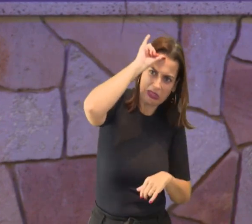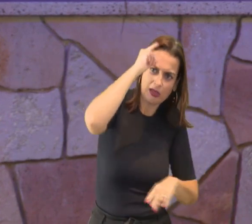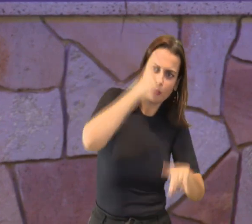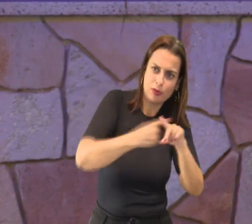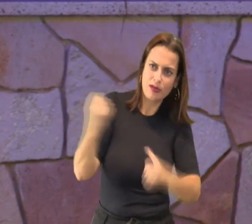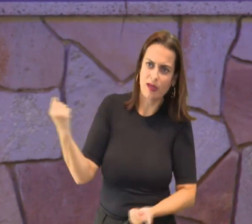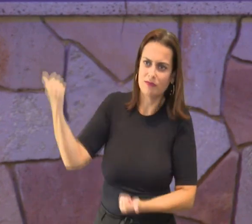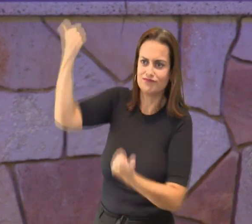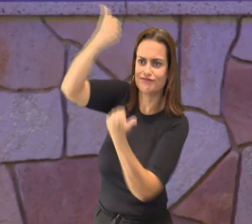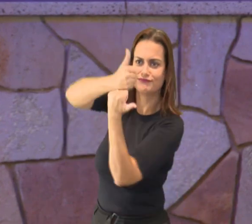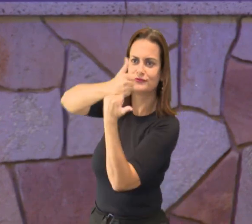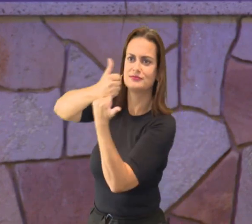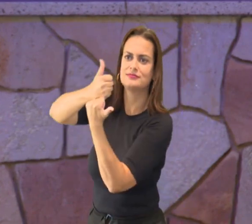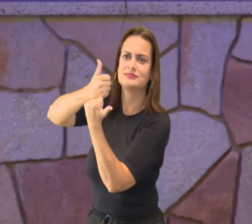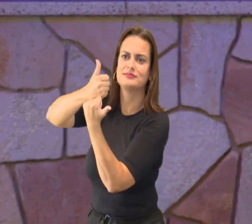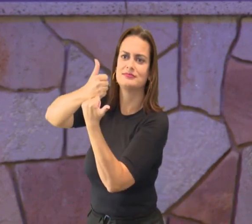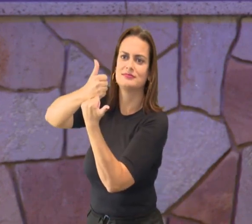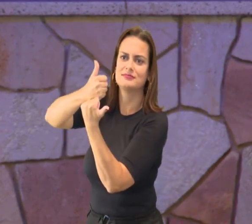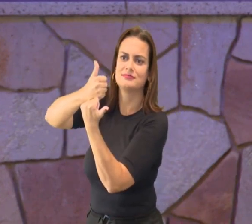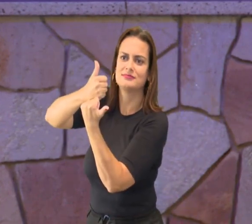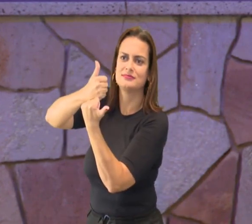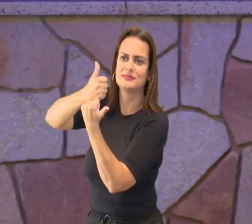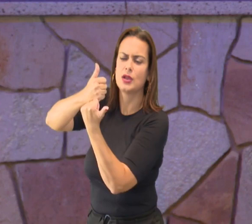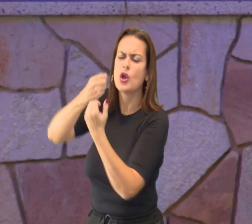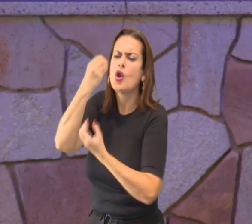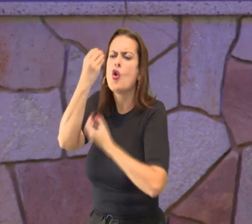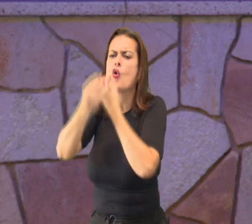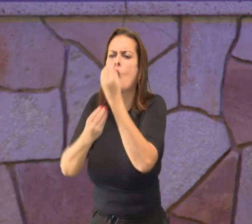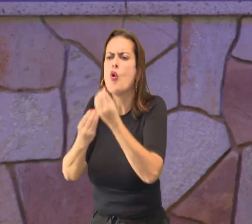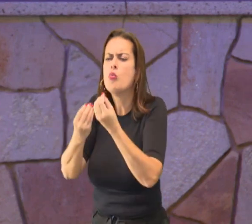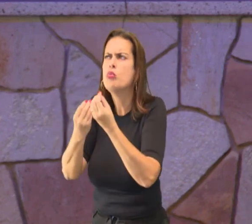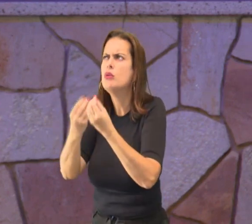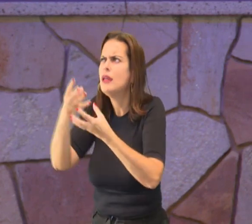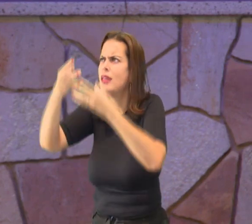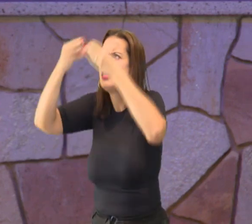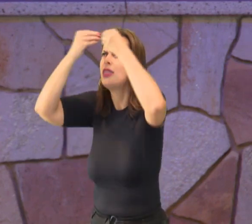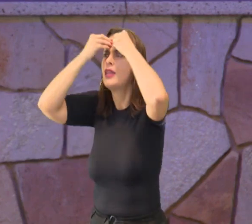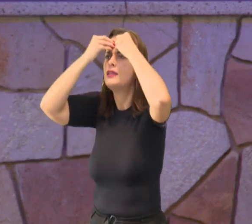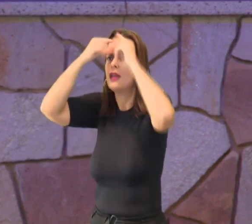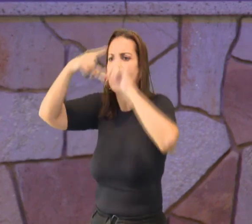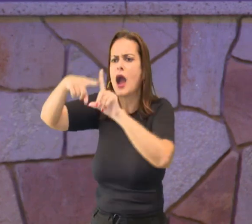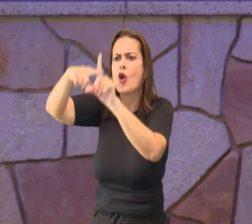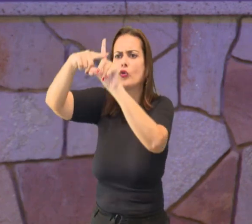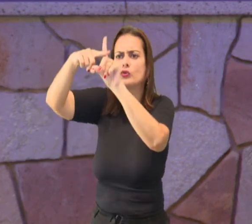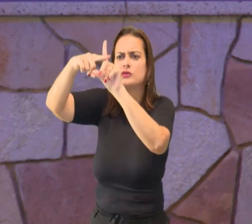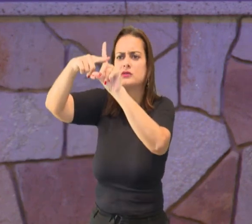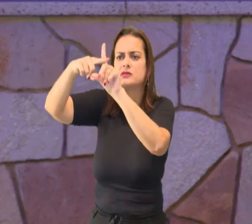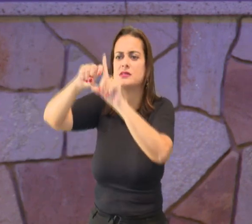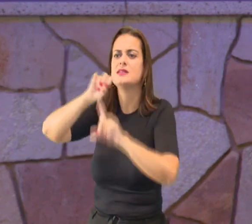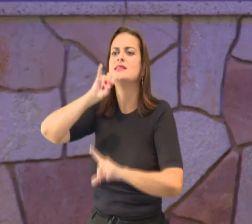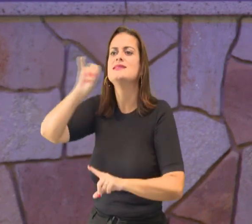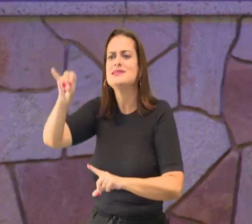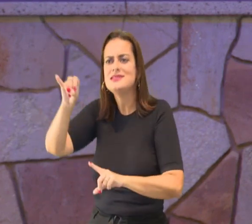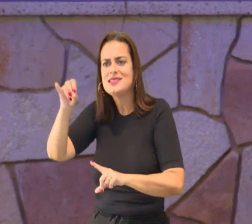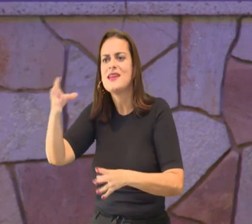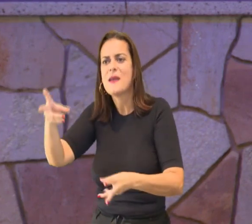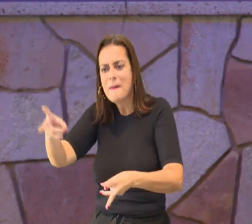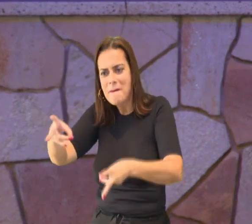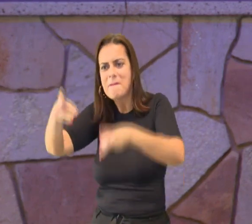sacrificou por nós. Como que nós entendemos o sacrifício de Cristo na cruz do Calvário? quando nós entendemos esta